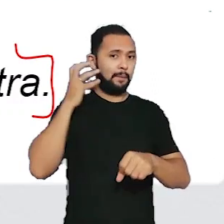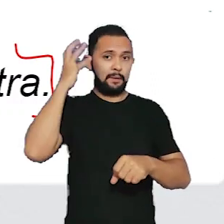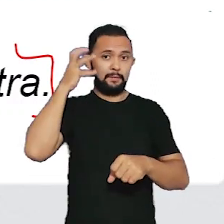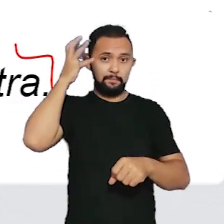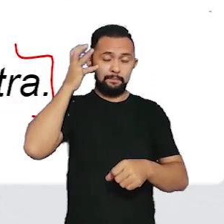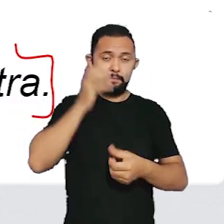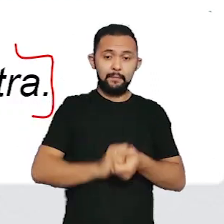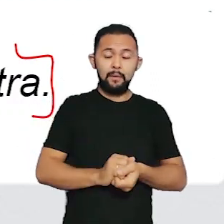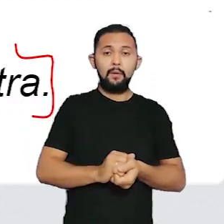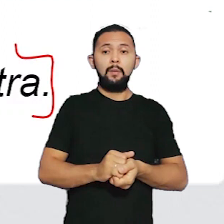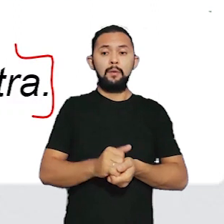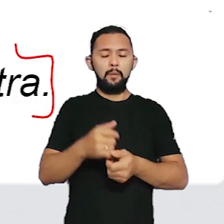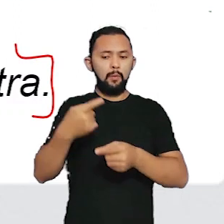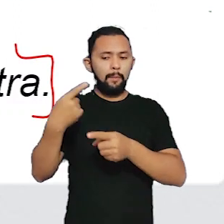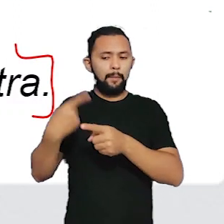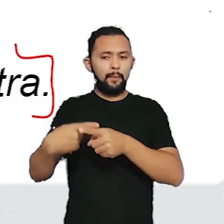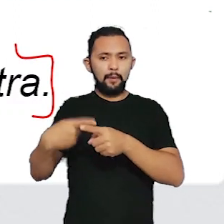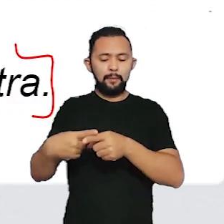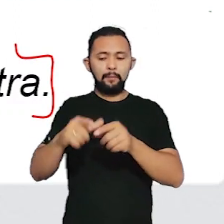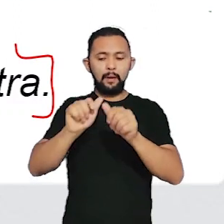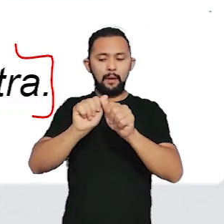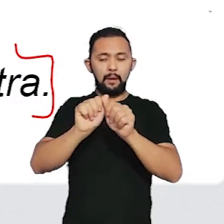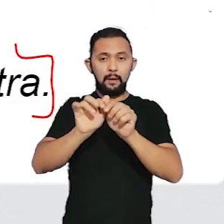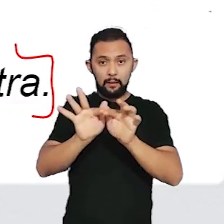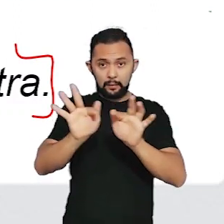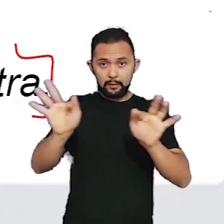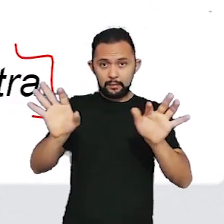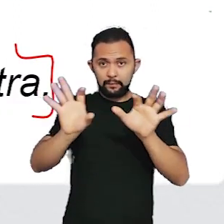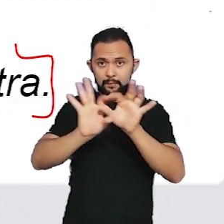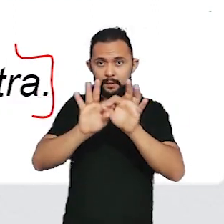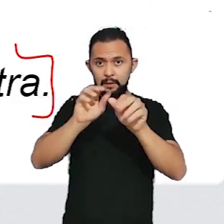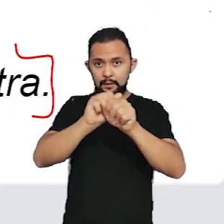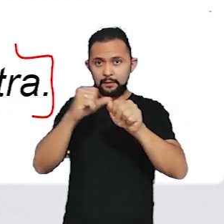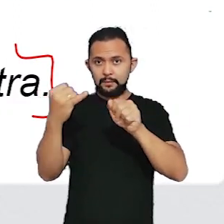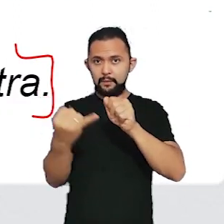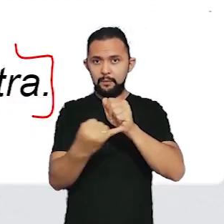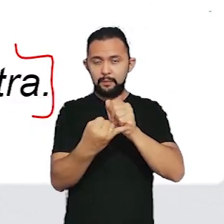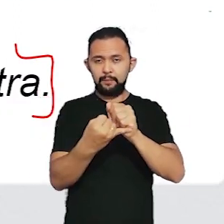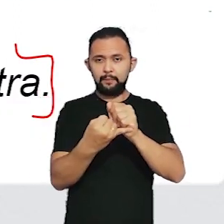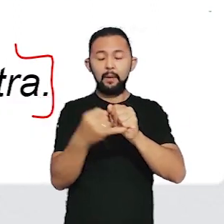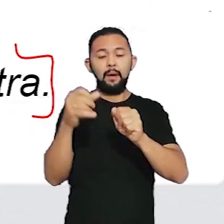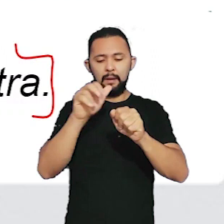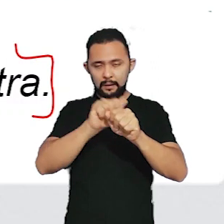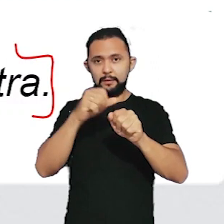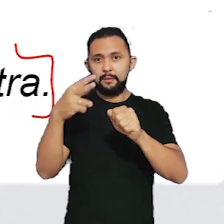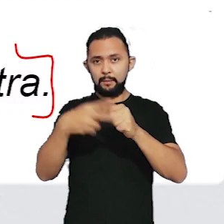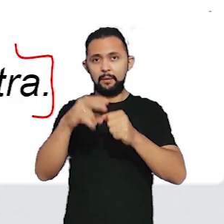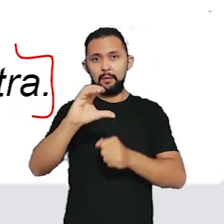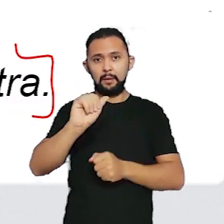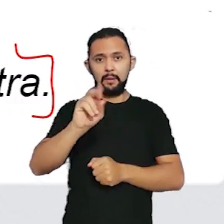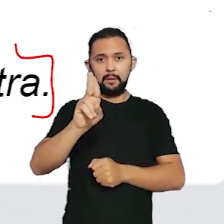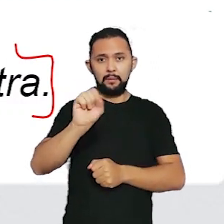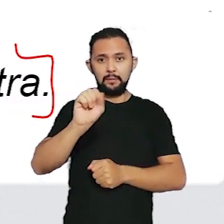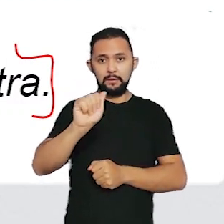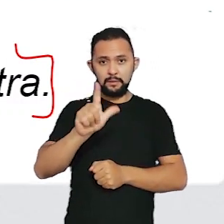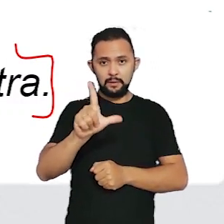de oração subordinada adverbial causal, trazendo aí essa ideia de causa, tá bom?